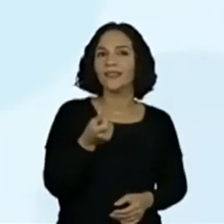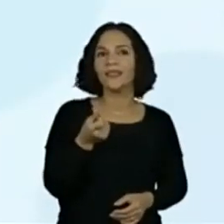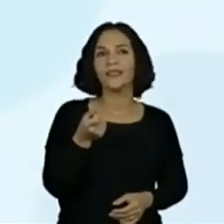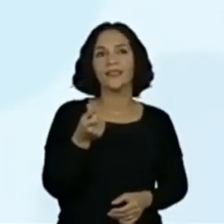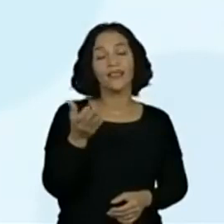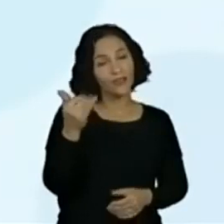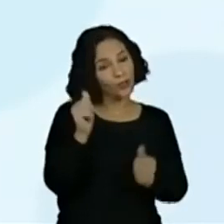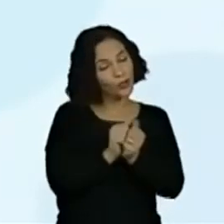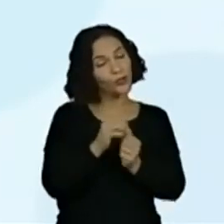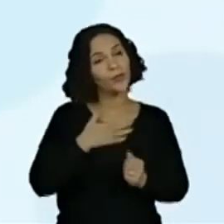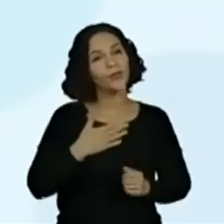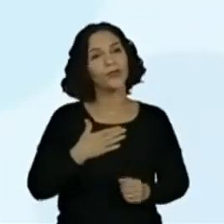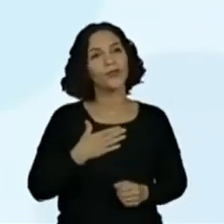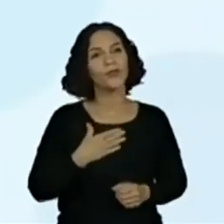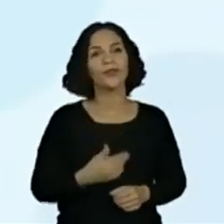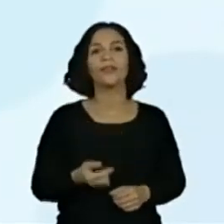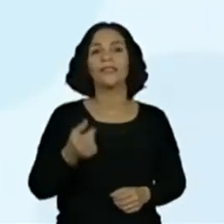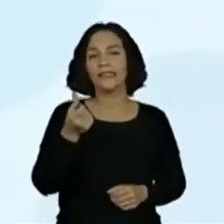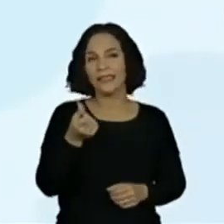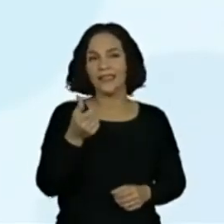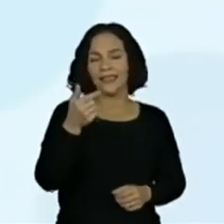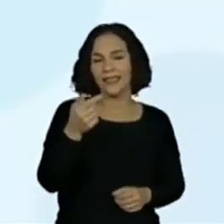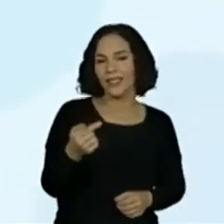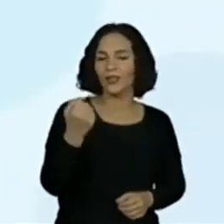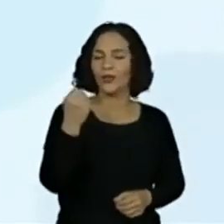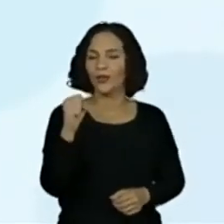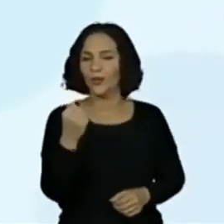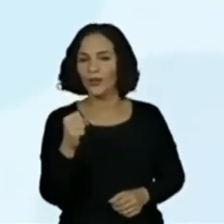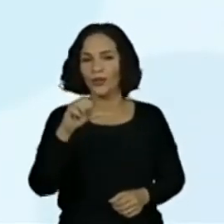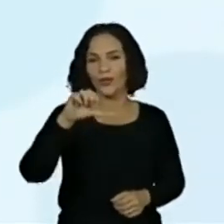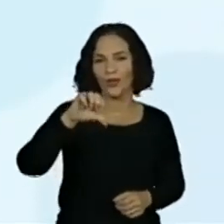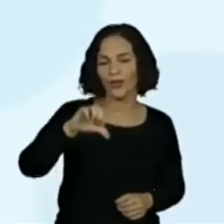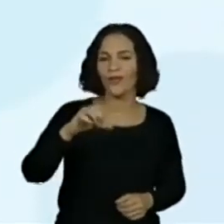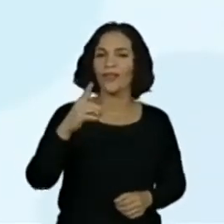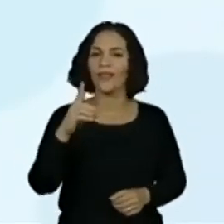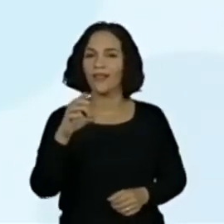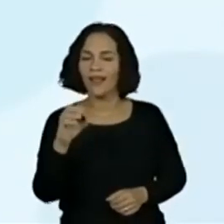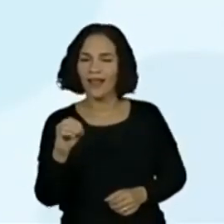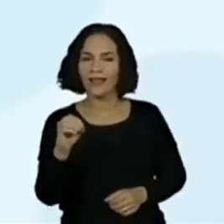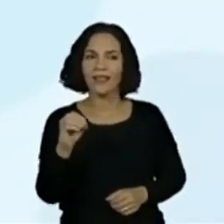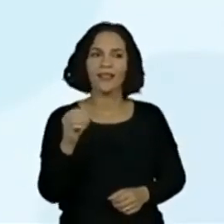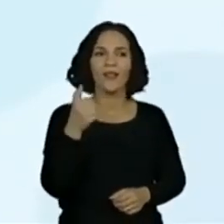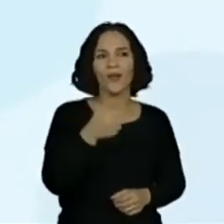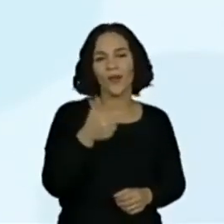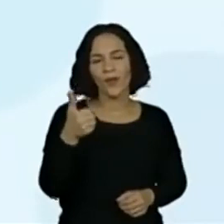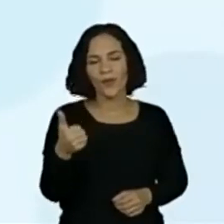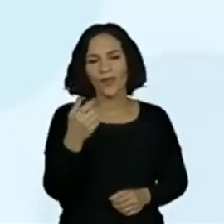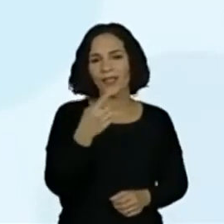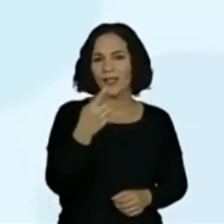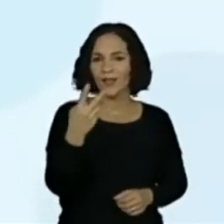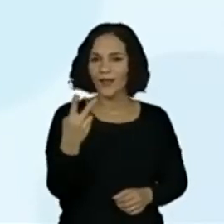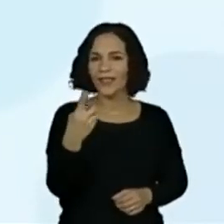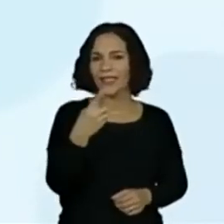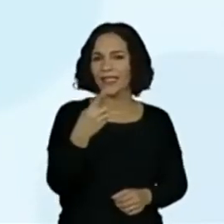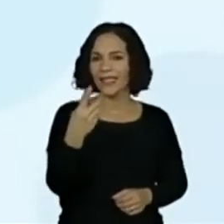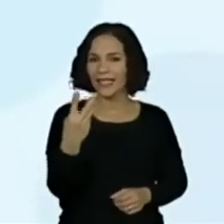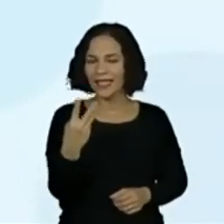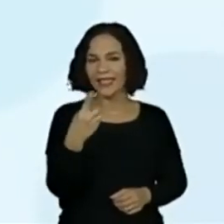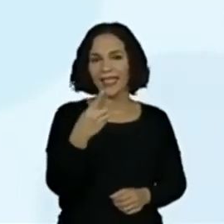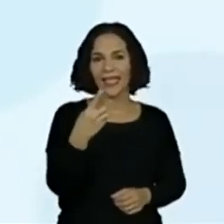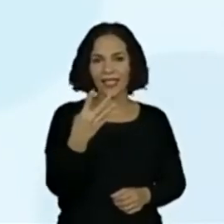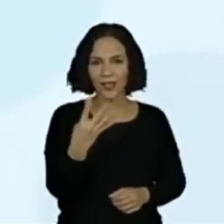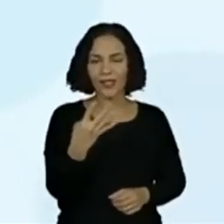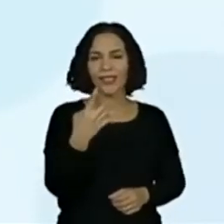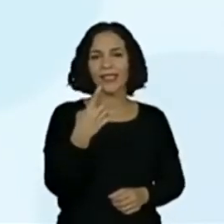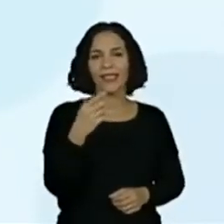Contando, todo mundo. Seis, 7, 8, 9, 10, 11, 12,